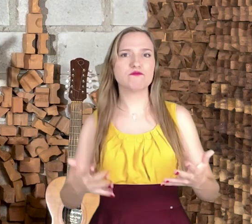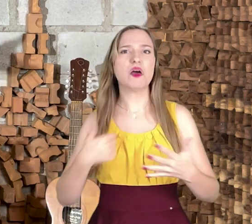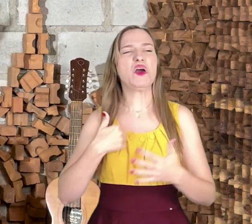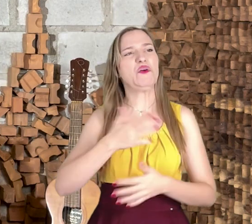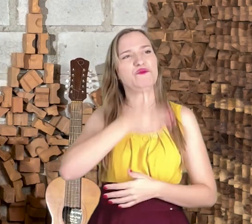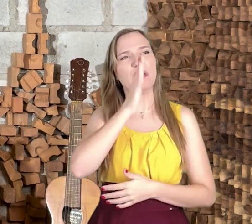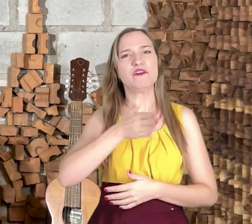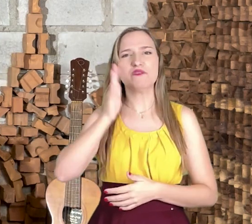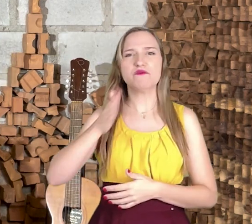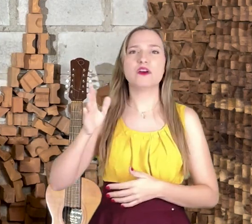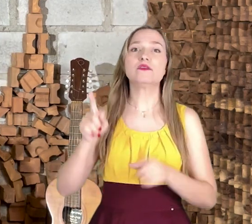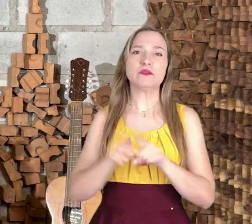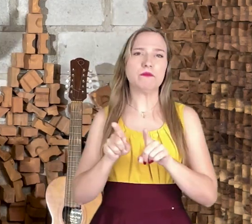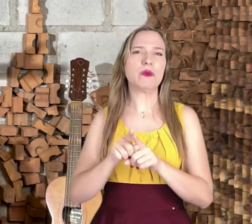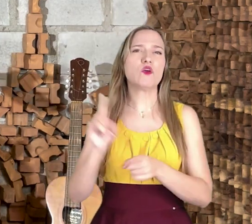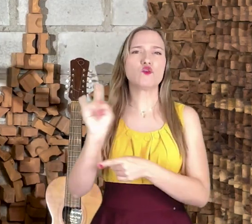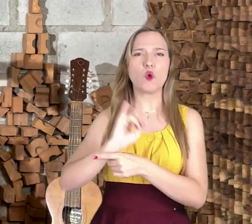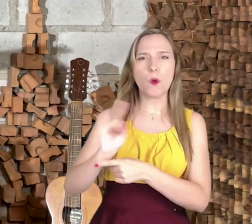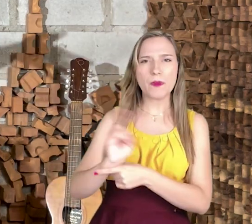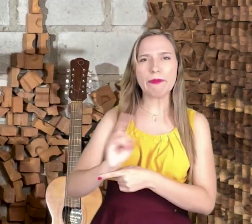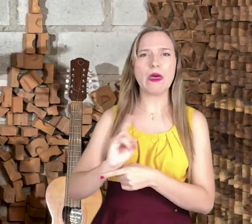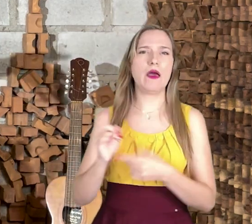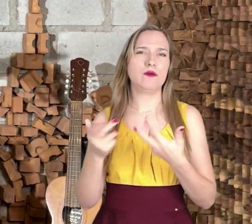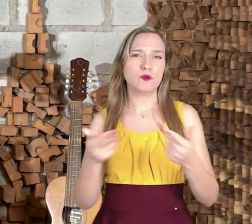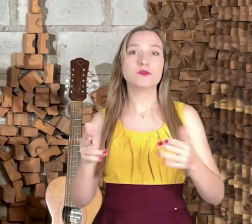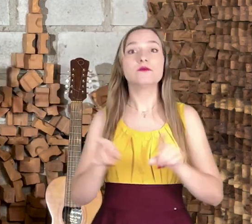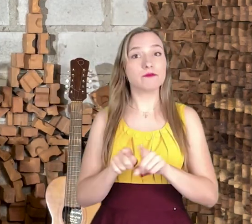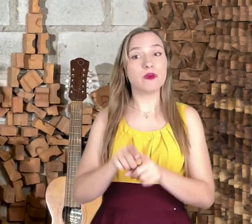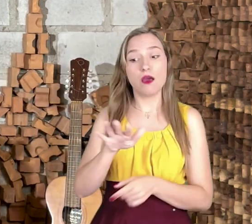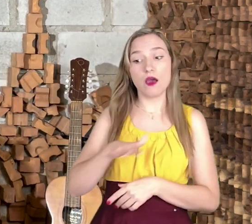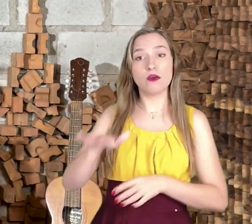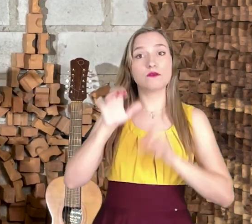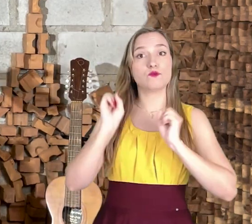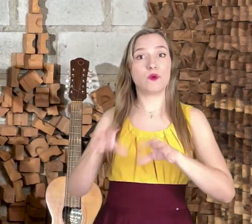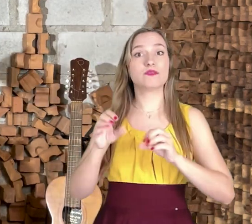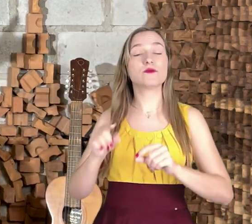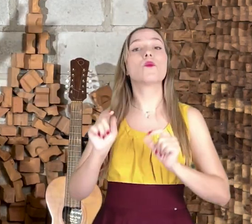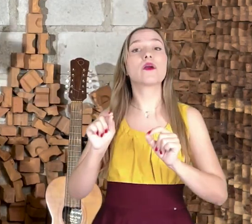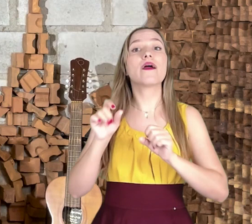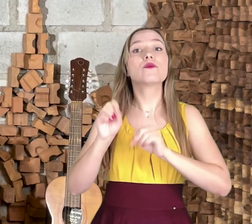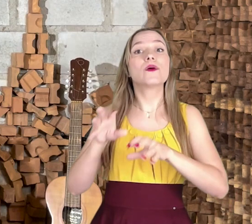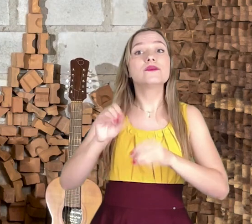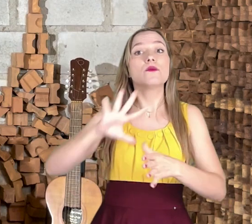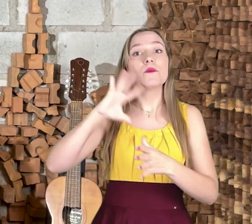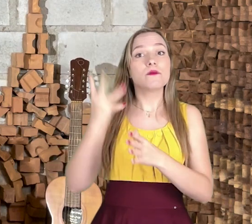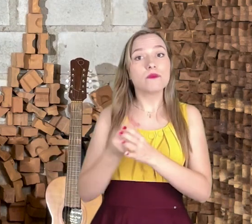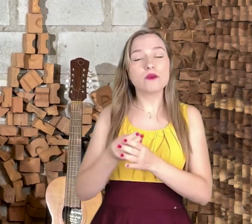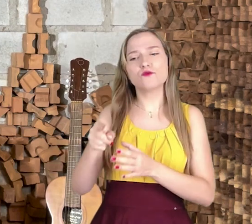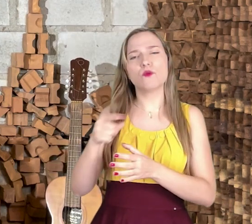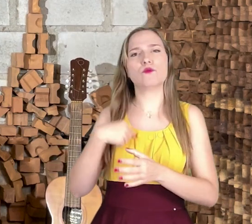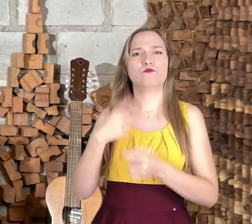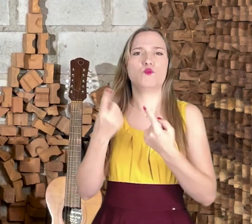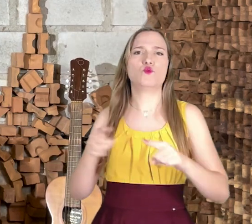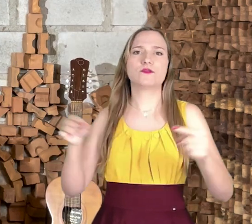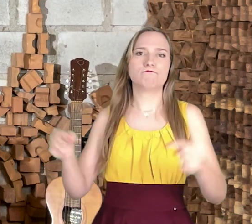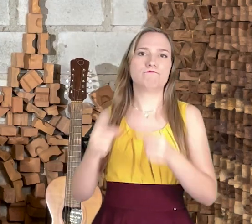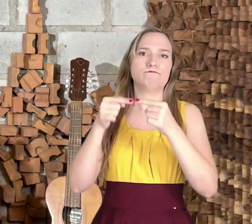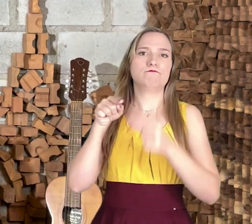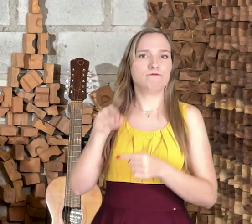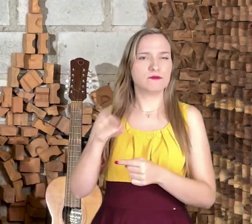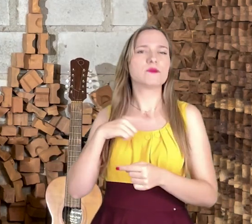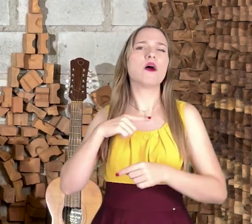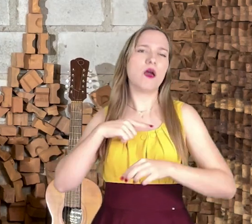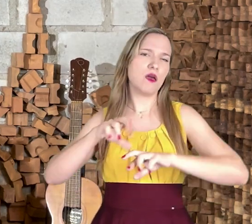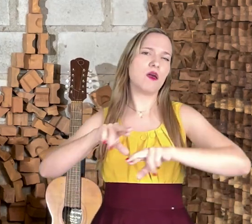documentários. E também educação, que eu passei quase 10 anos trabalhando com educação ambiental e compus muitas músicas com